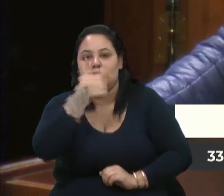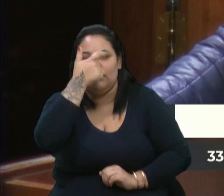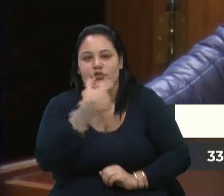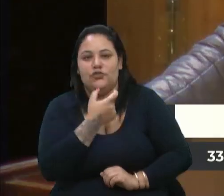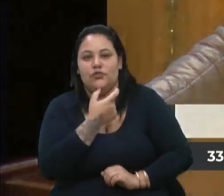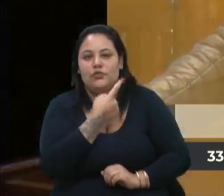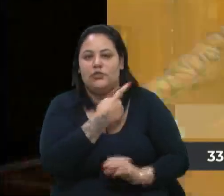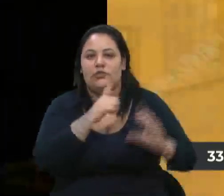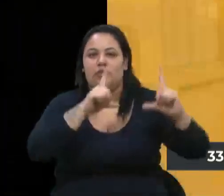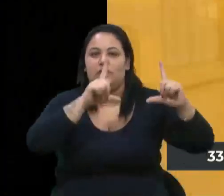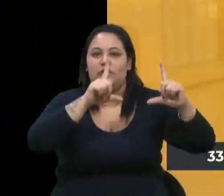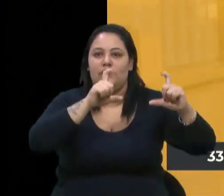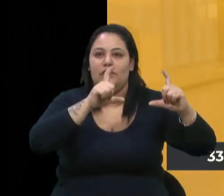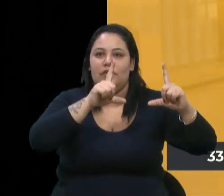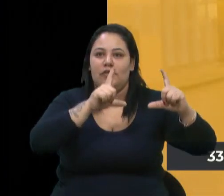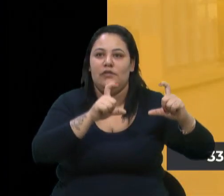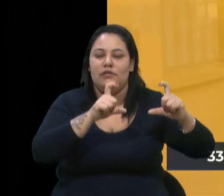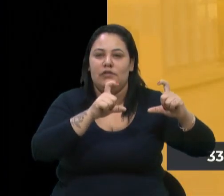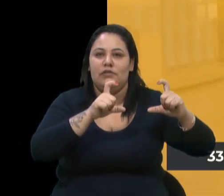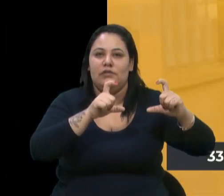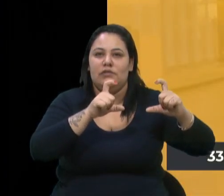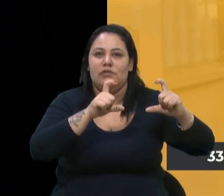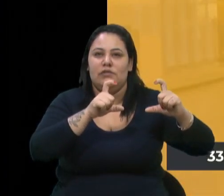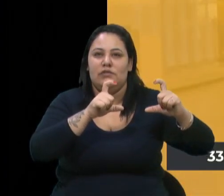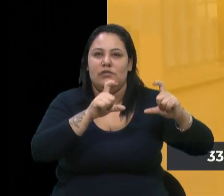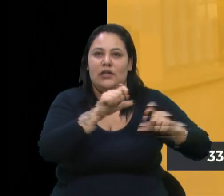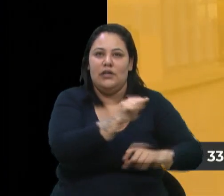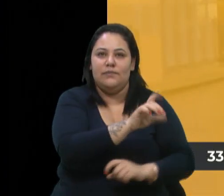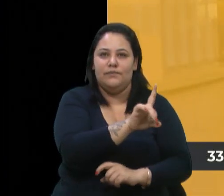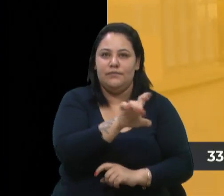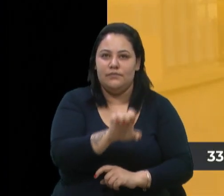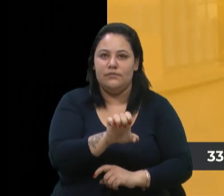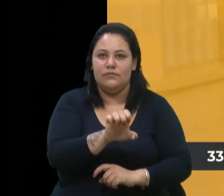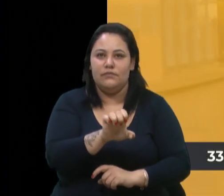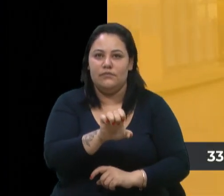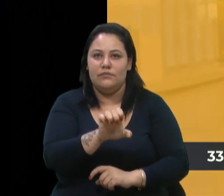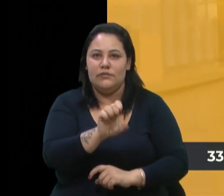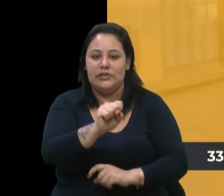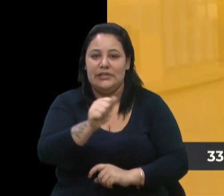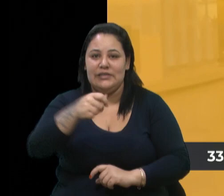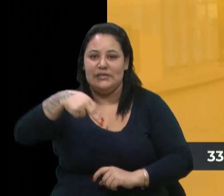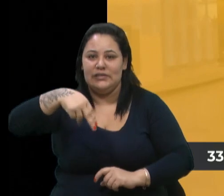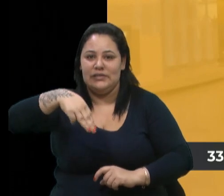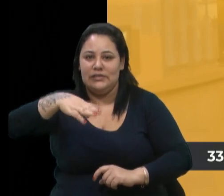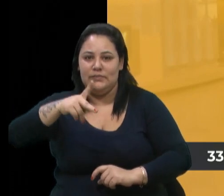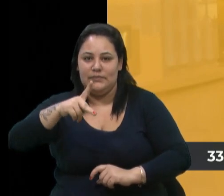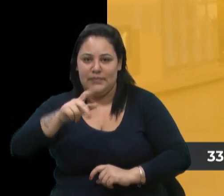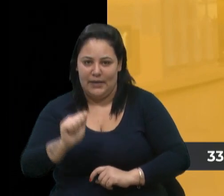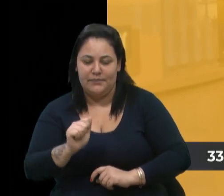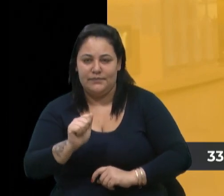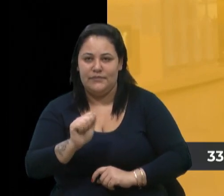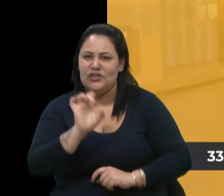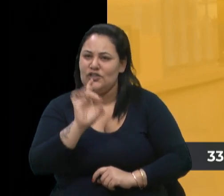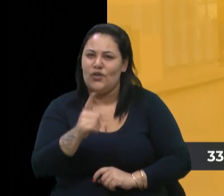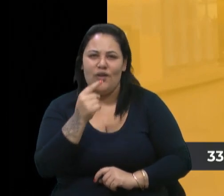foto, a ADESAMPA, é a Agência de Desenvolvimento de São Paulo. Só essa